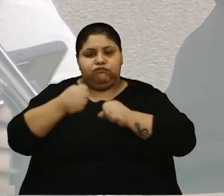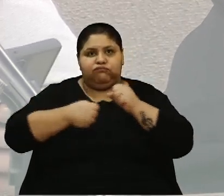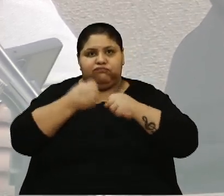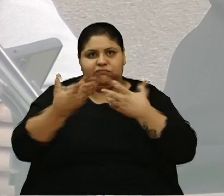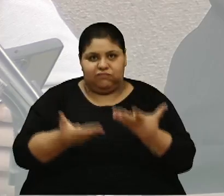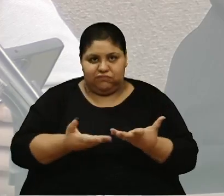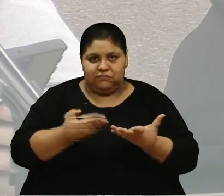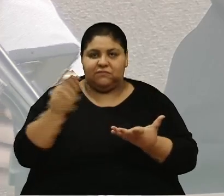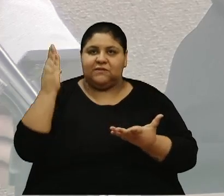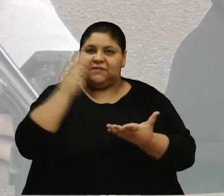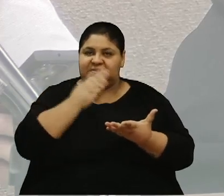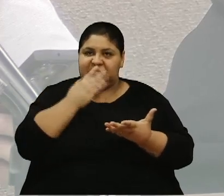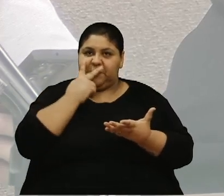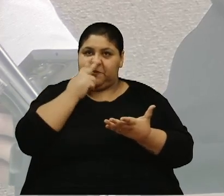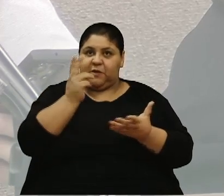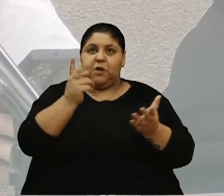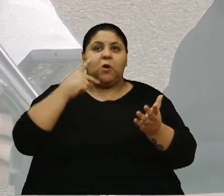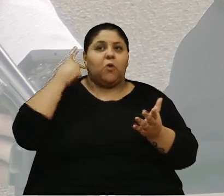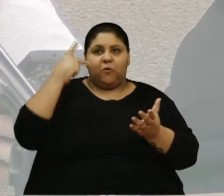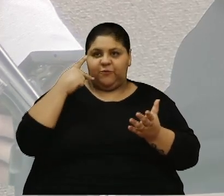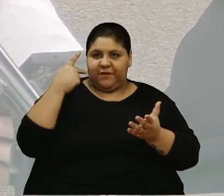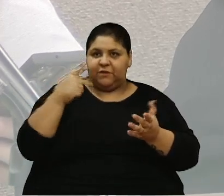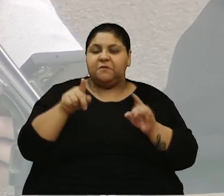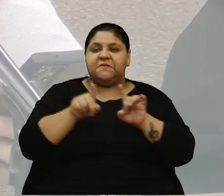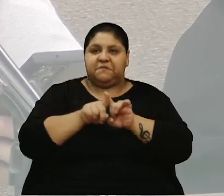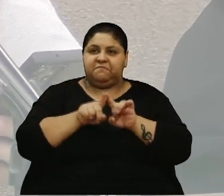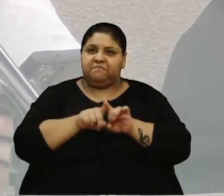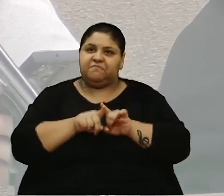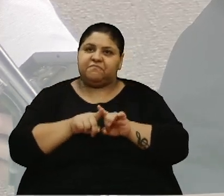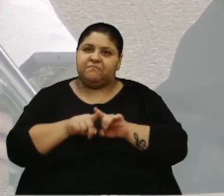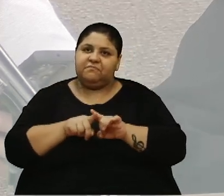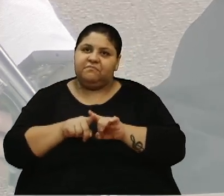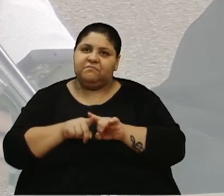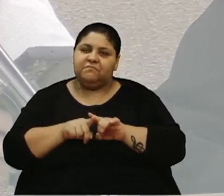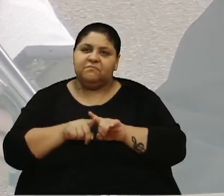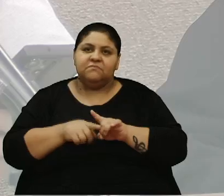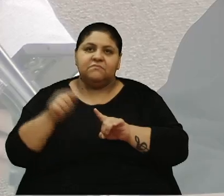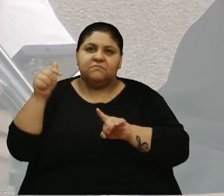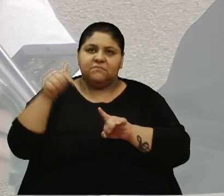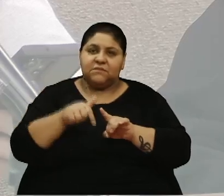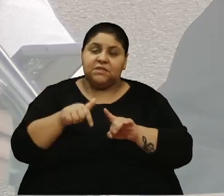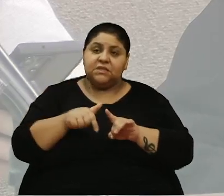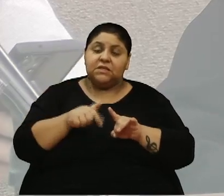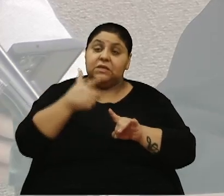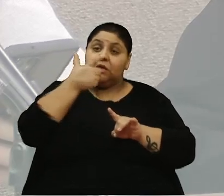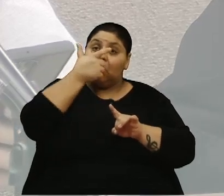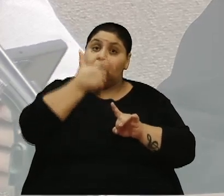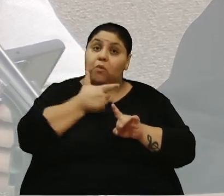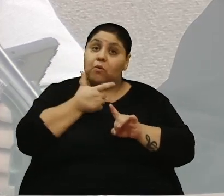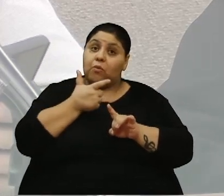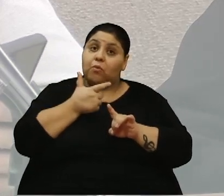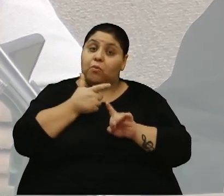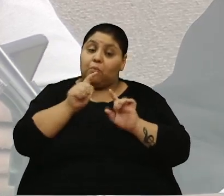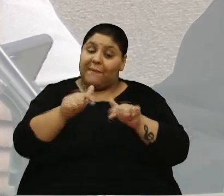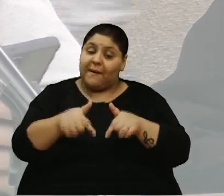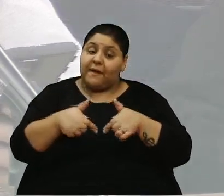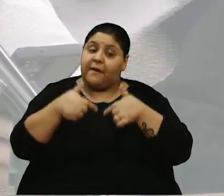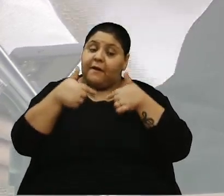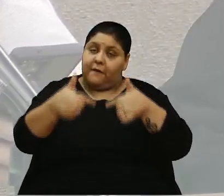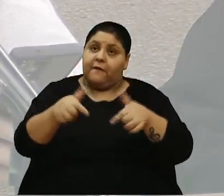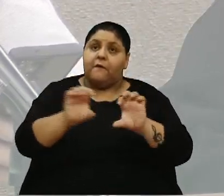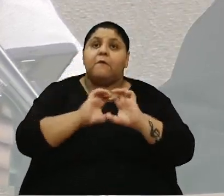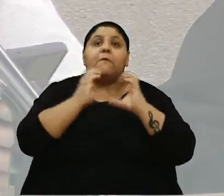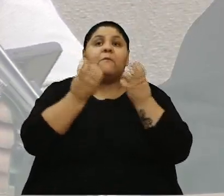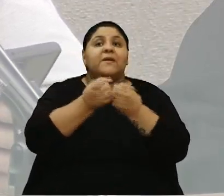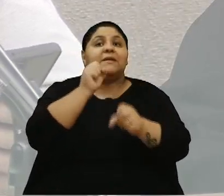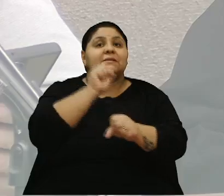e a mesa diretora e a senhora na presidência, e esse me parece ser uma ação que a comunidade espera